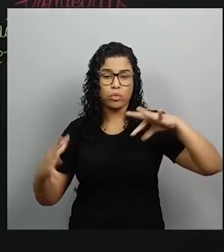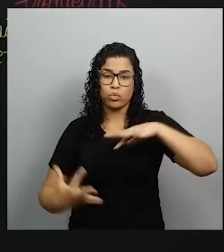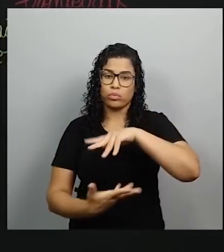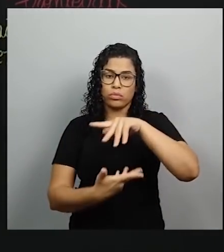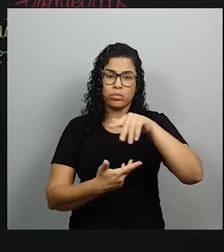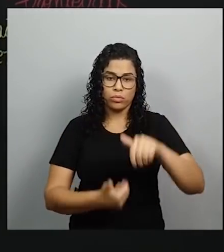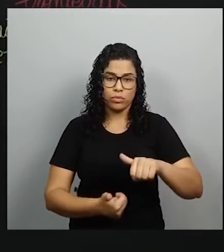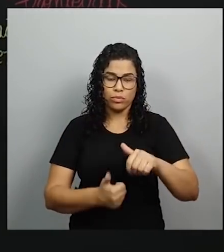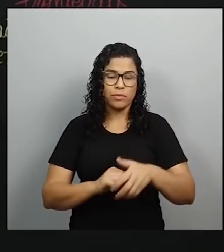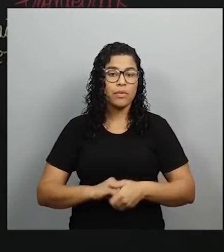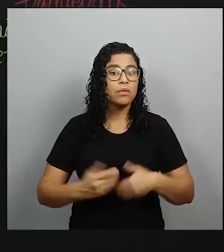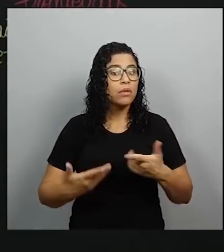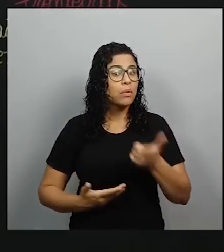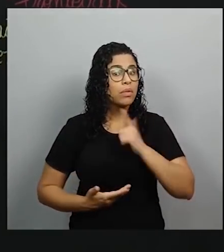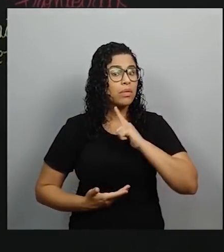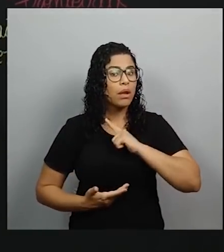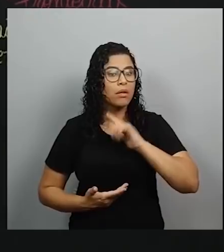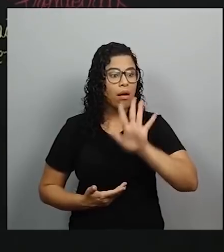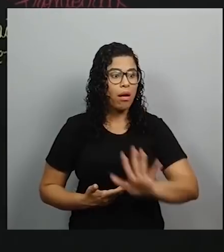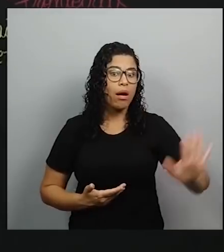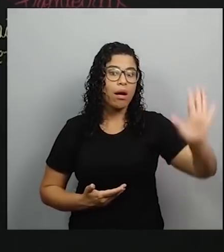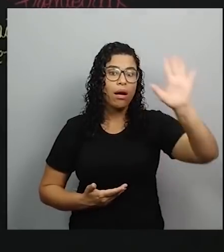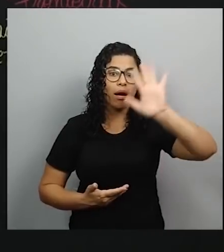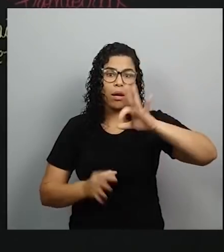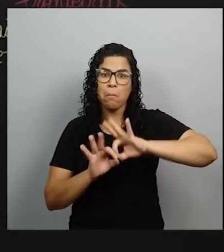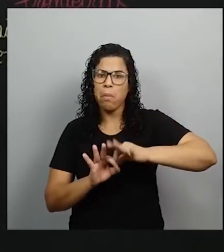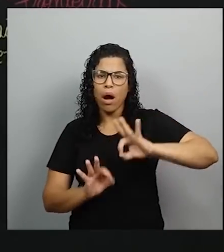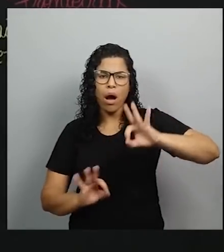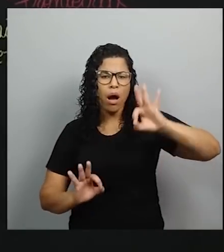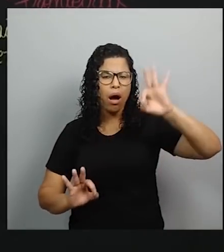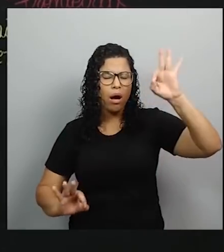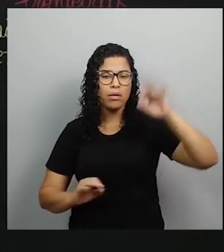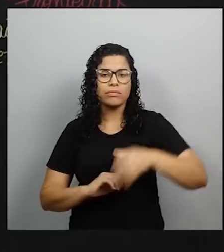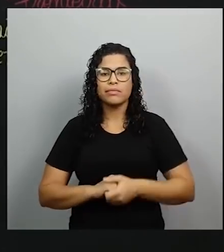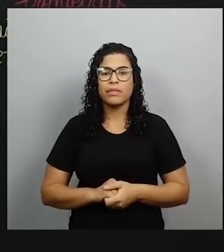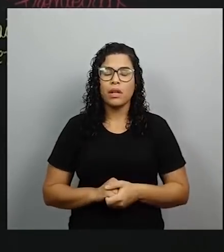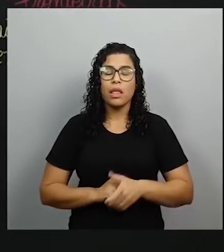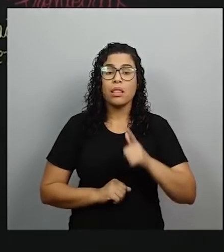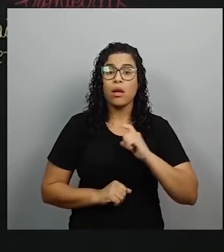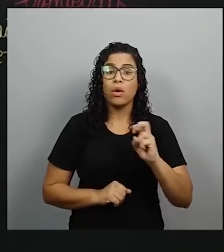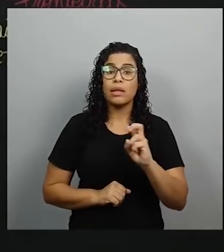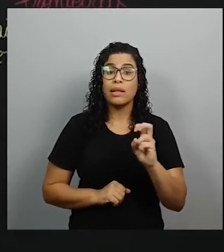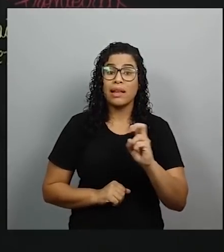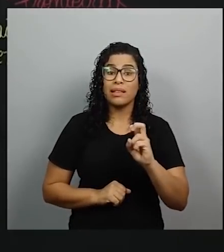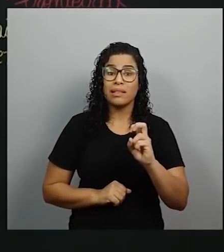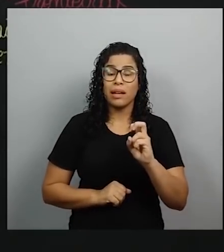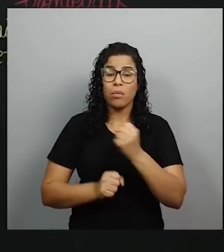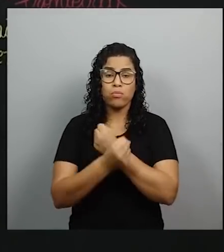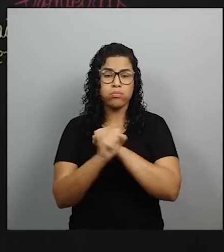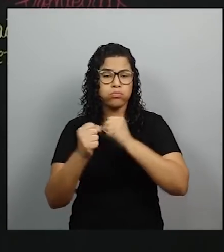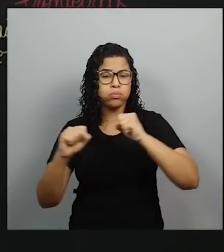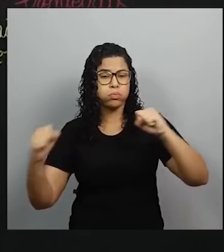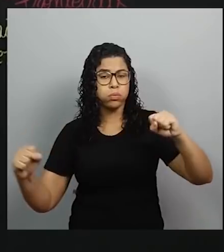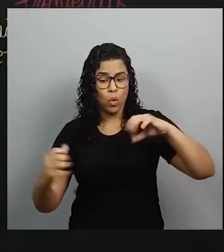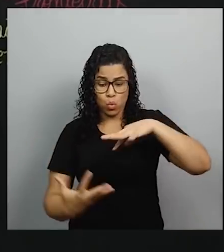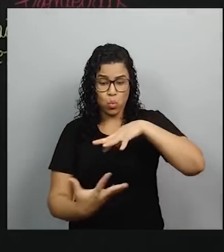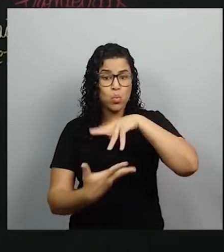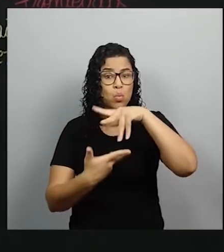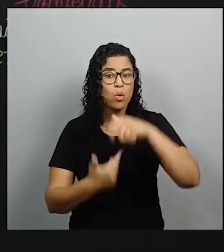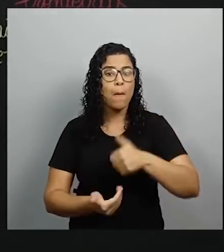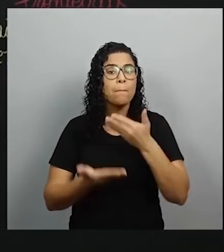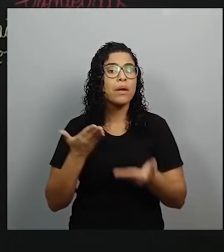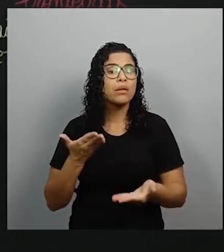uma grande área. Nós somos a quinta maior área do planeta. Só